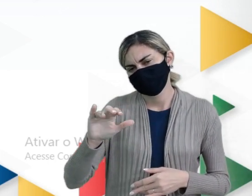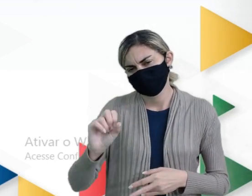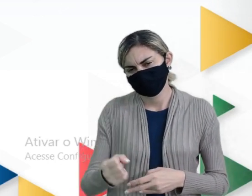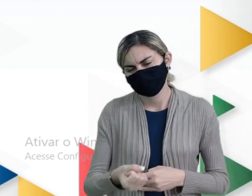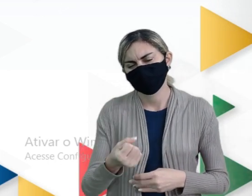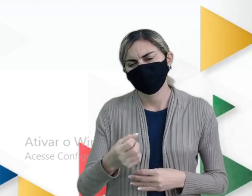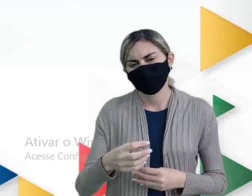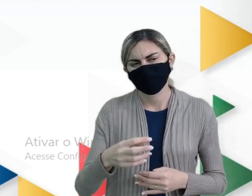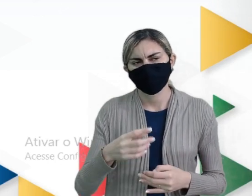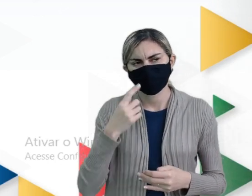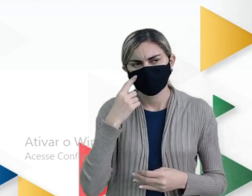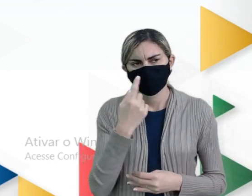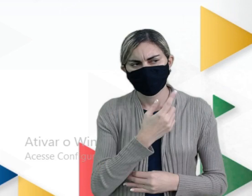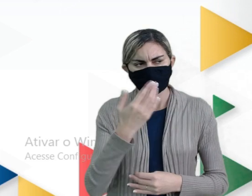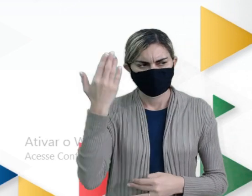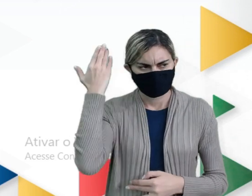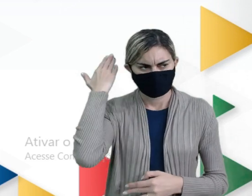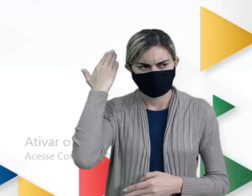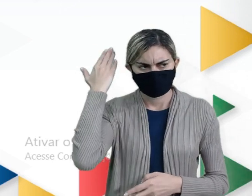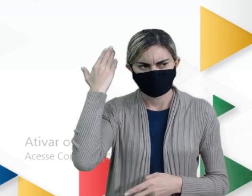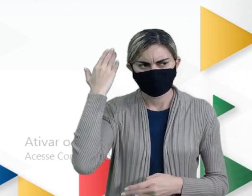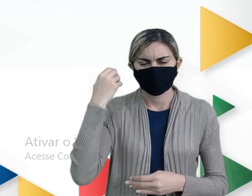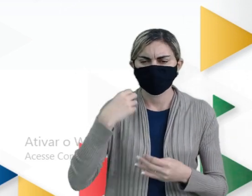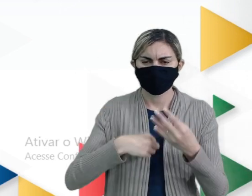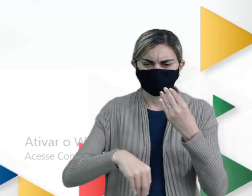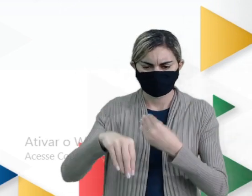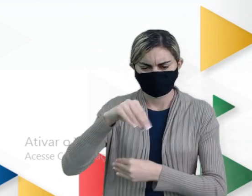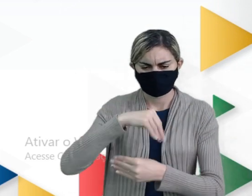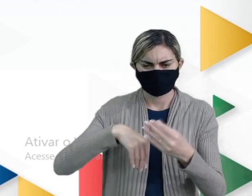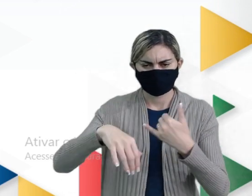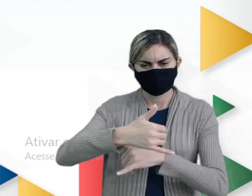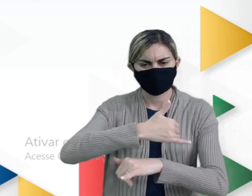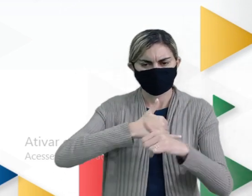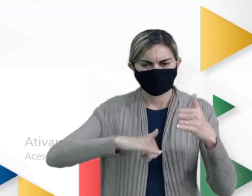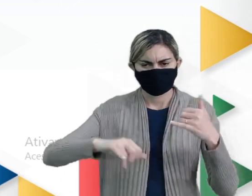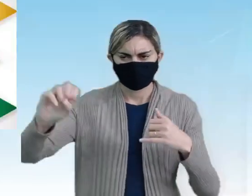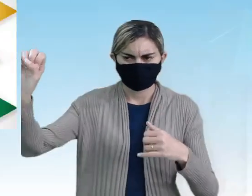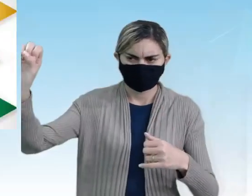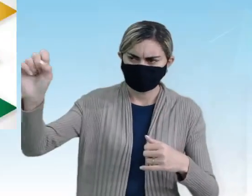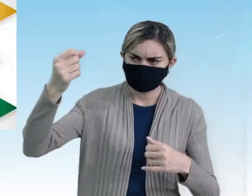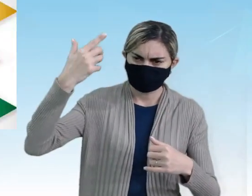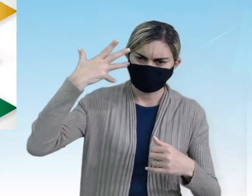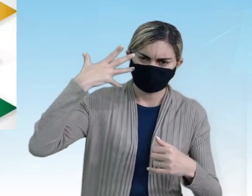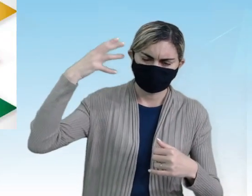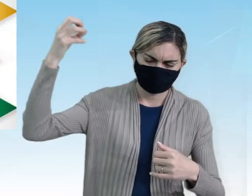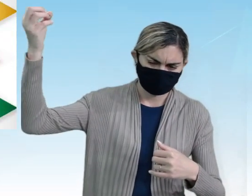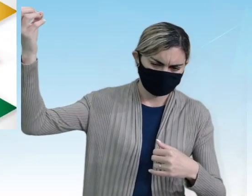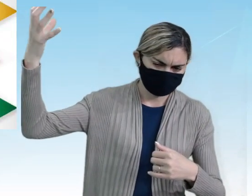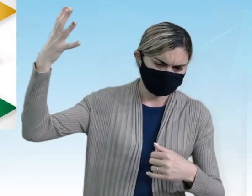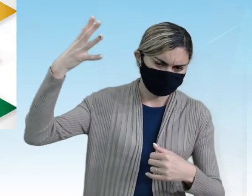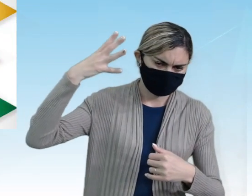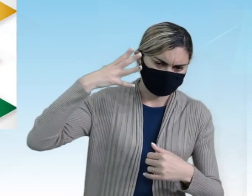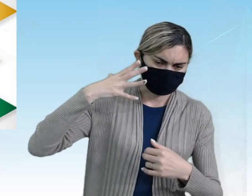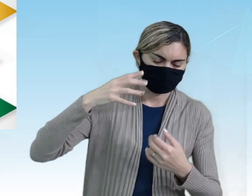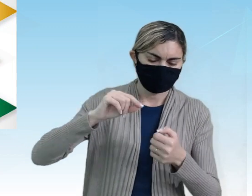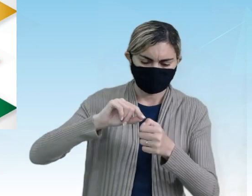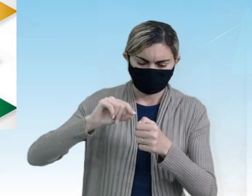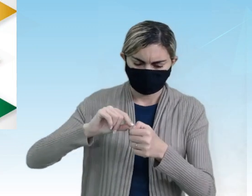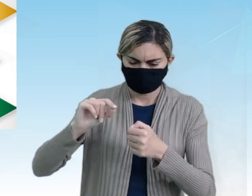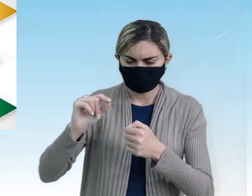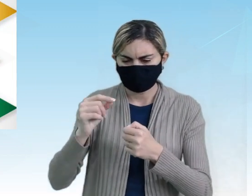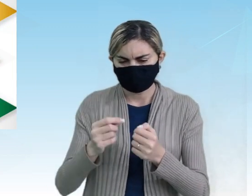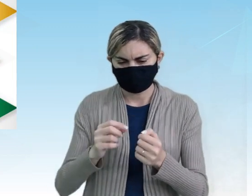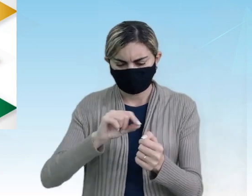da fotossíntese. A fotossíntese, através da energia luminosa, que é a energia que vai fazer com